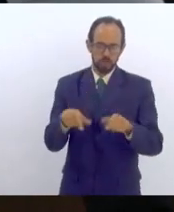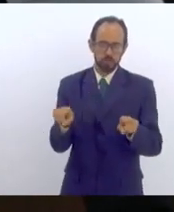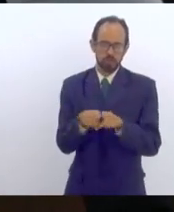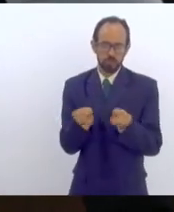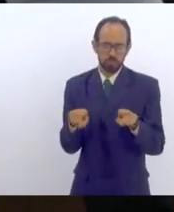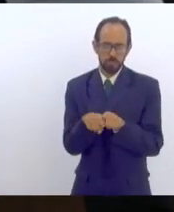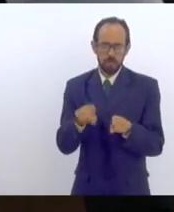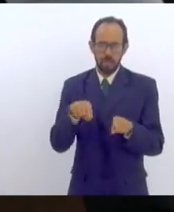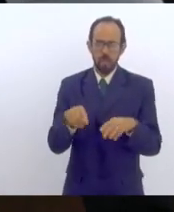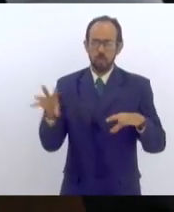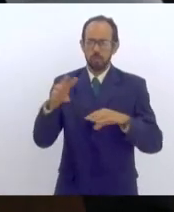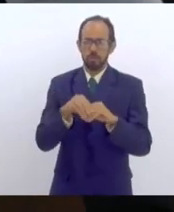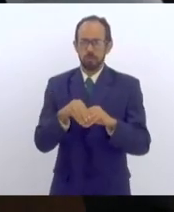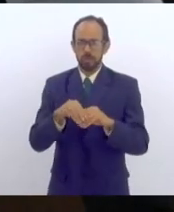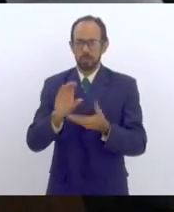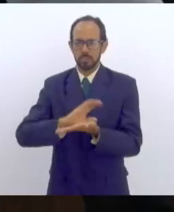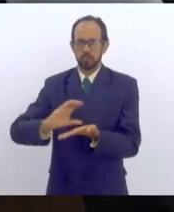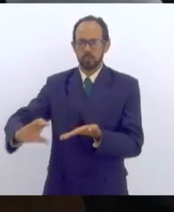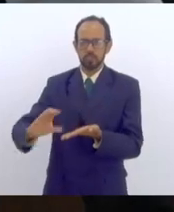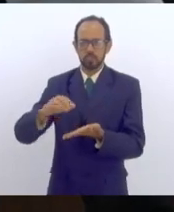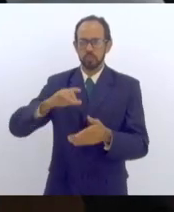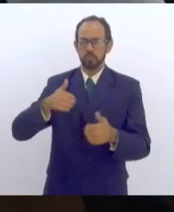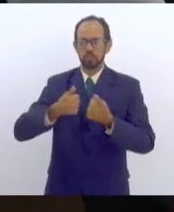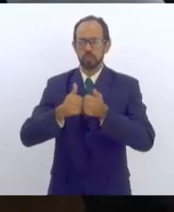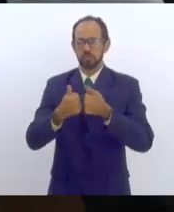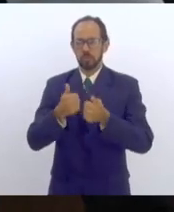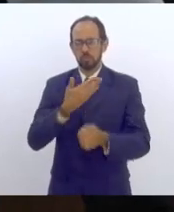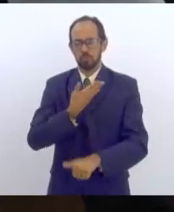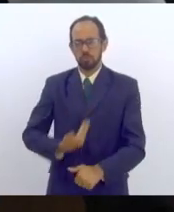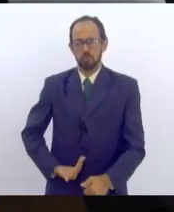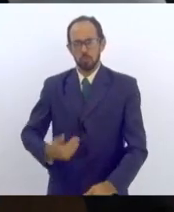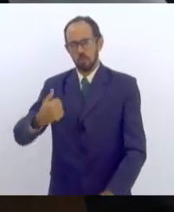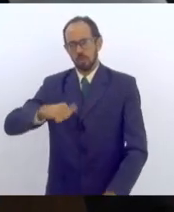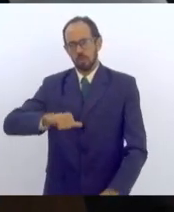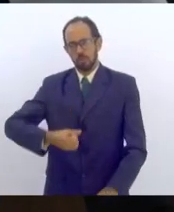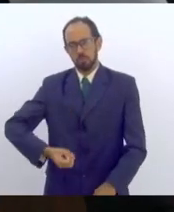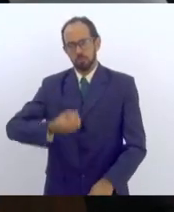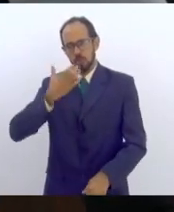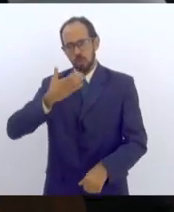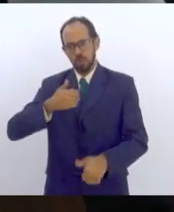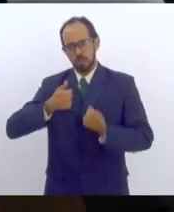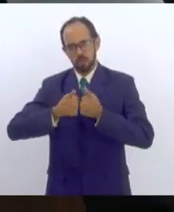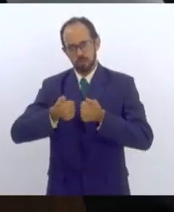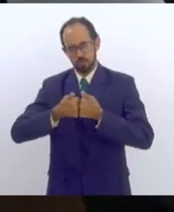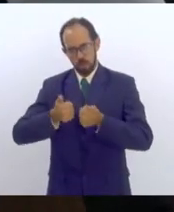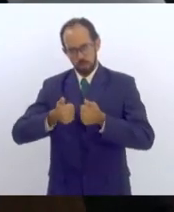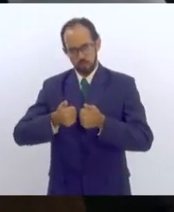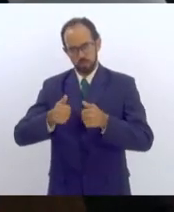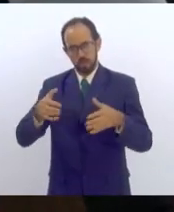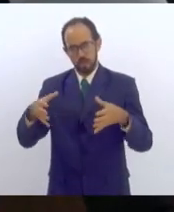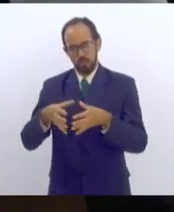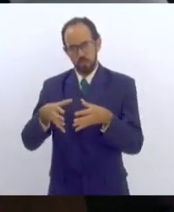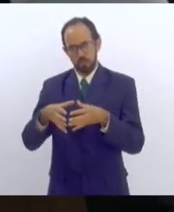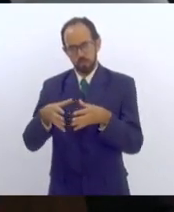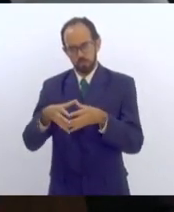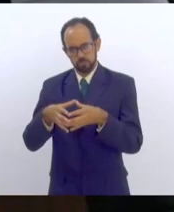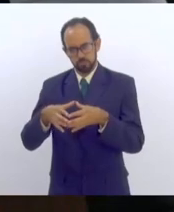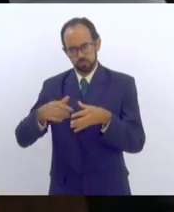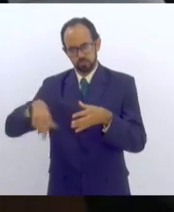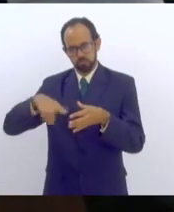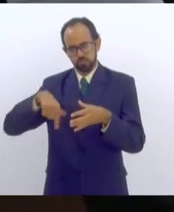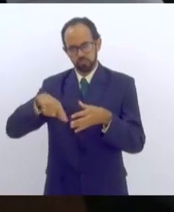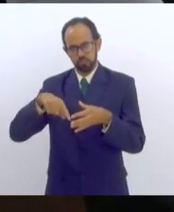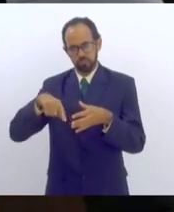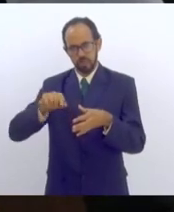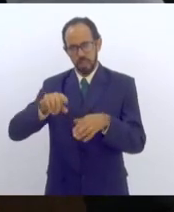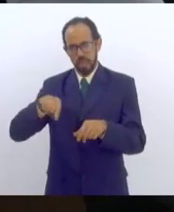possa investir num transporte público de qualidade e transporte de massa. Ou seja, é um projeto importante, né, que atende a